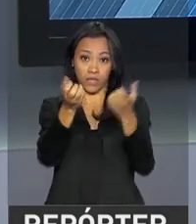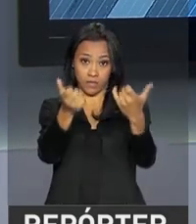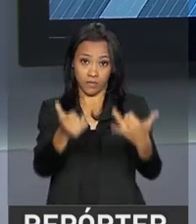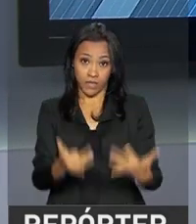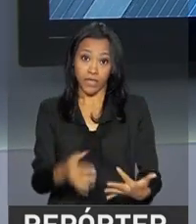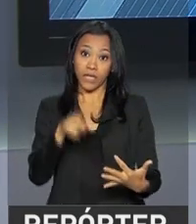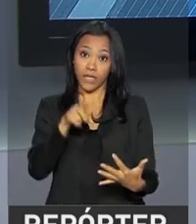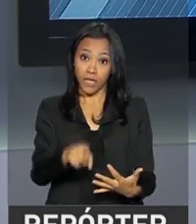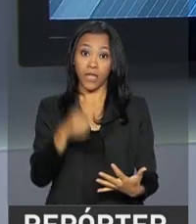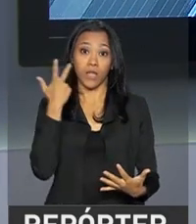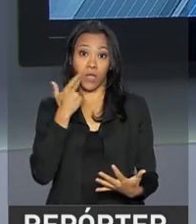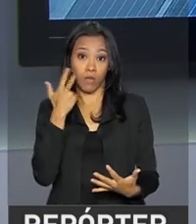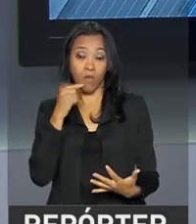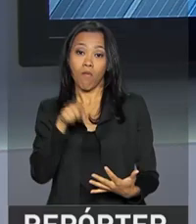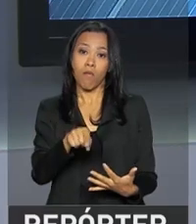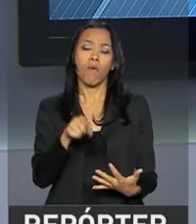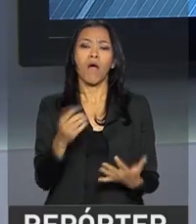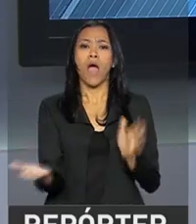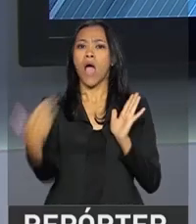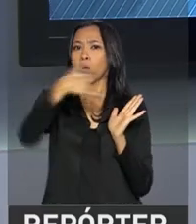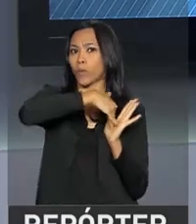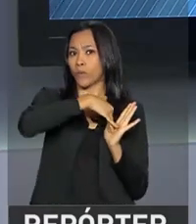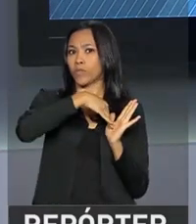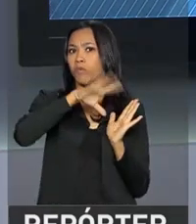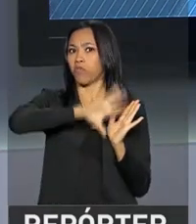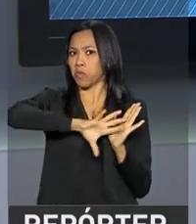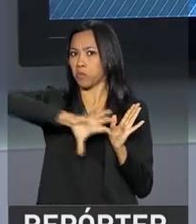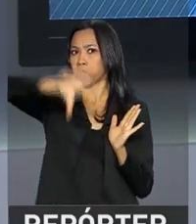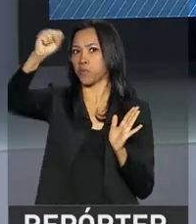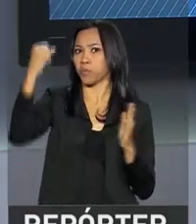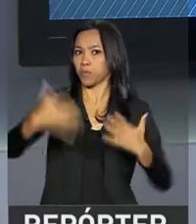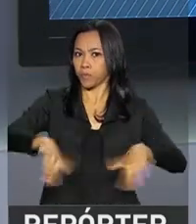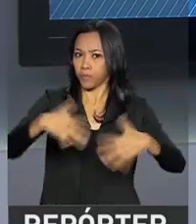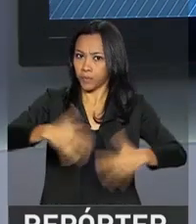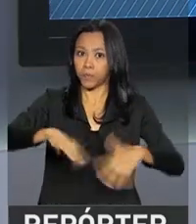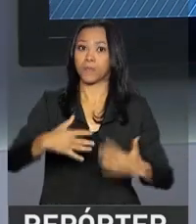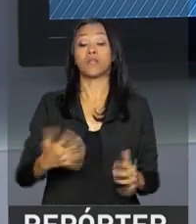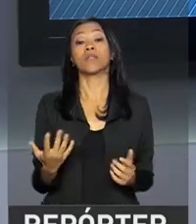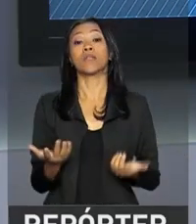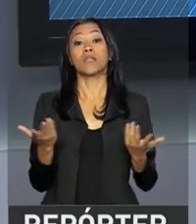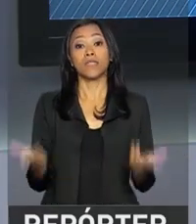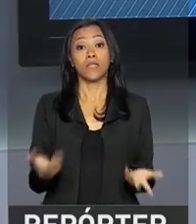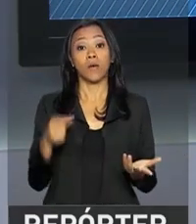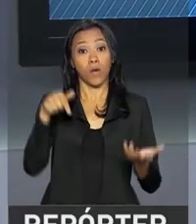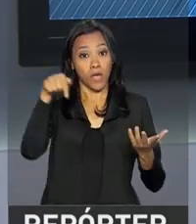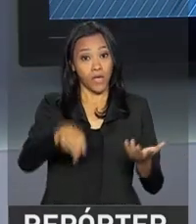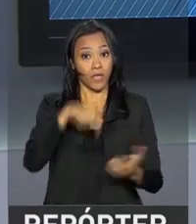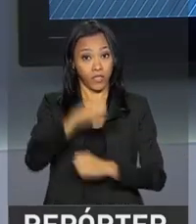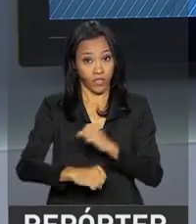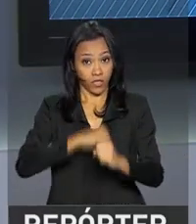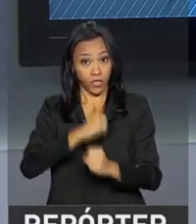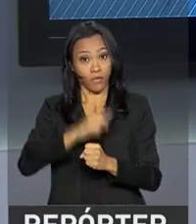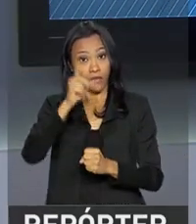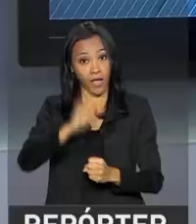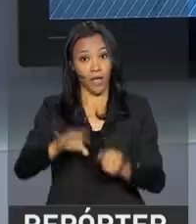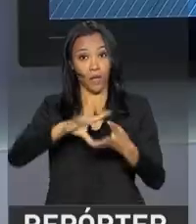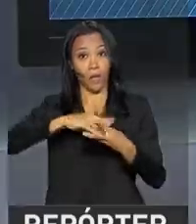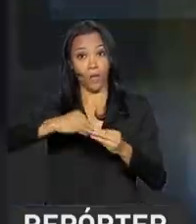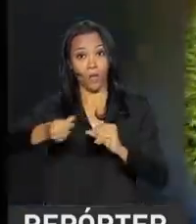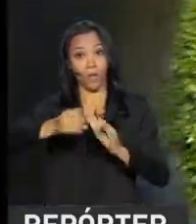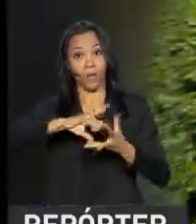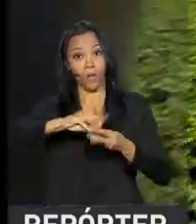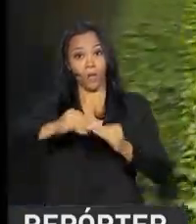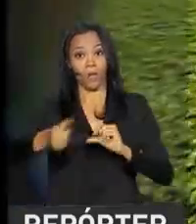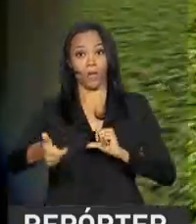resultado é normal já que a última safra foi recorde e considerada excepcional o destaque deste ano deve ser o algodão